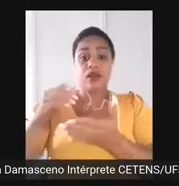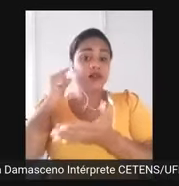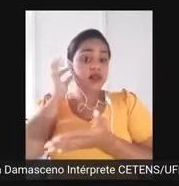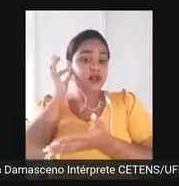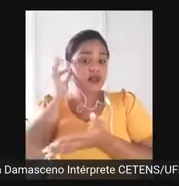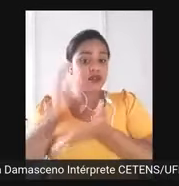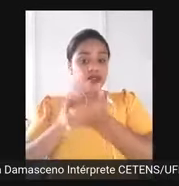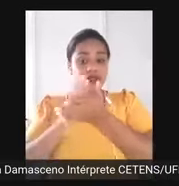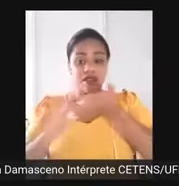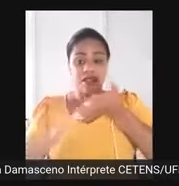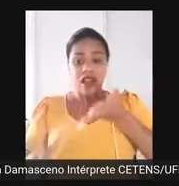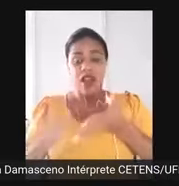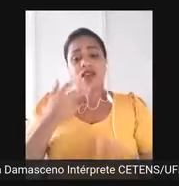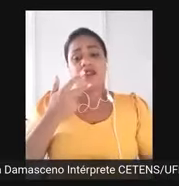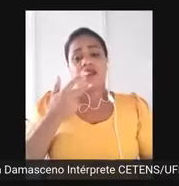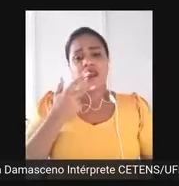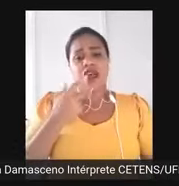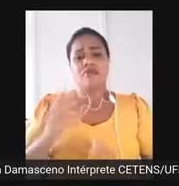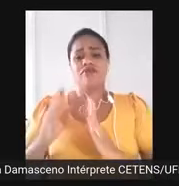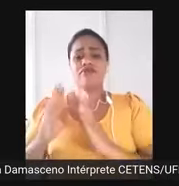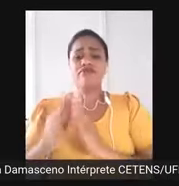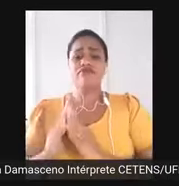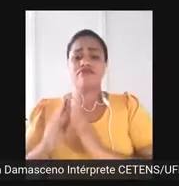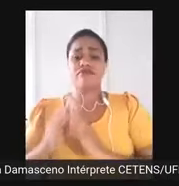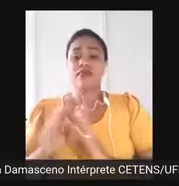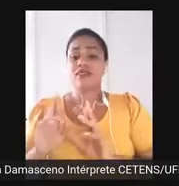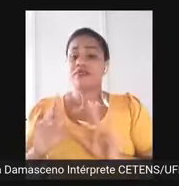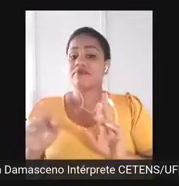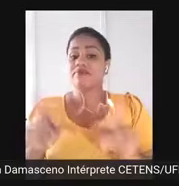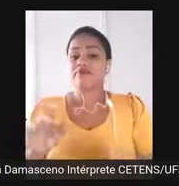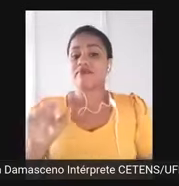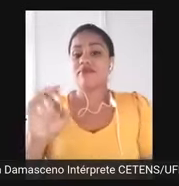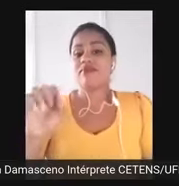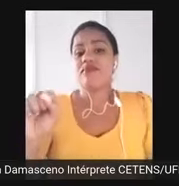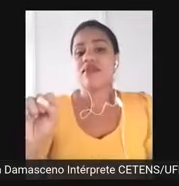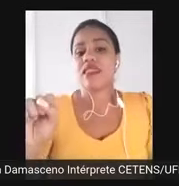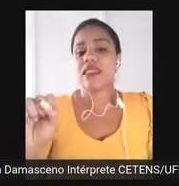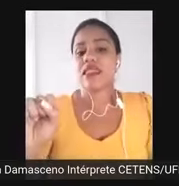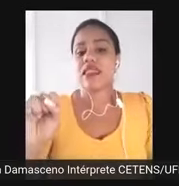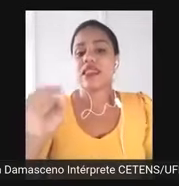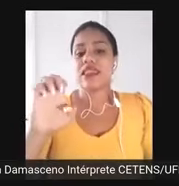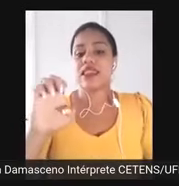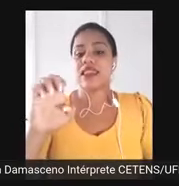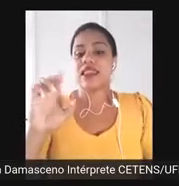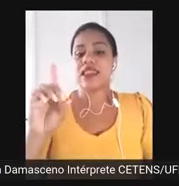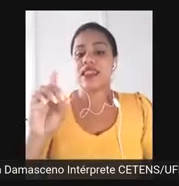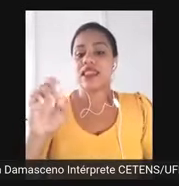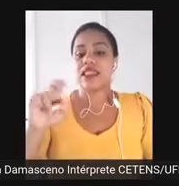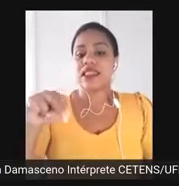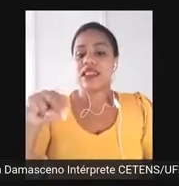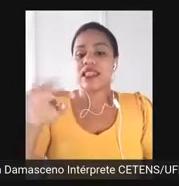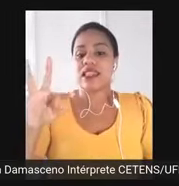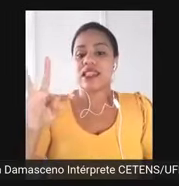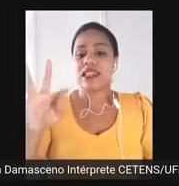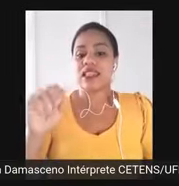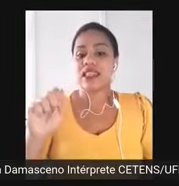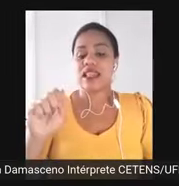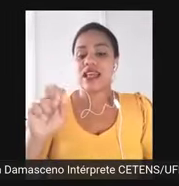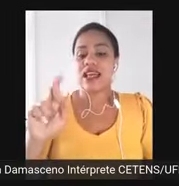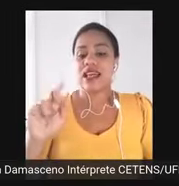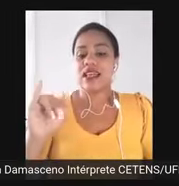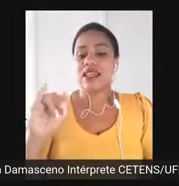sedentarizando, e essa sedentarização, como eu aponto um pouco no meu livro, com as fontes escolhidas, né, com entrevistas que